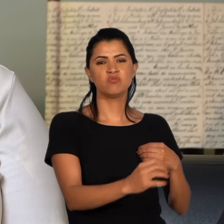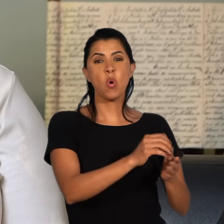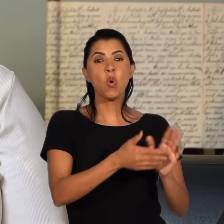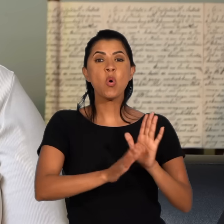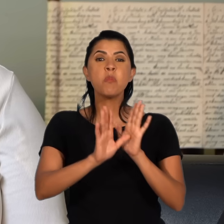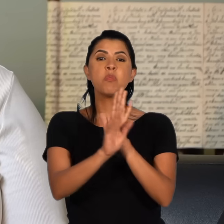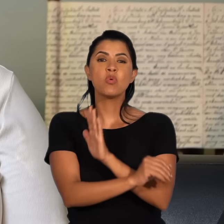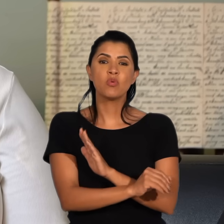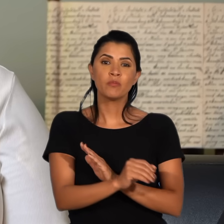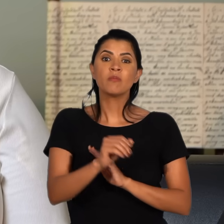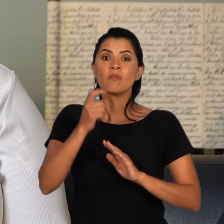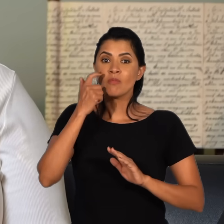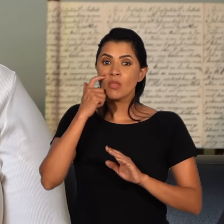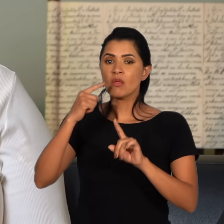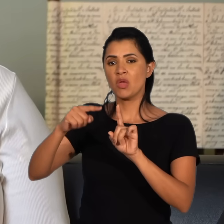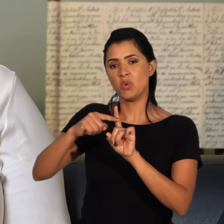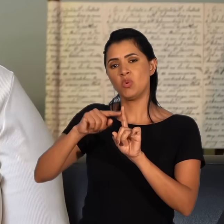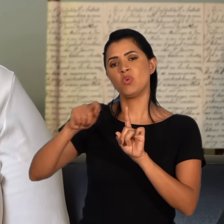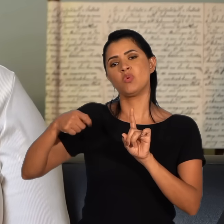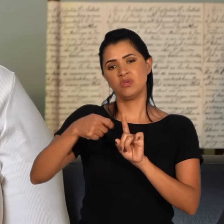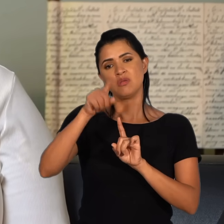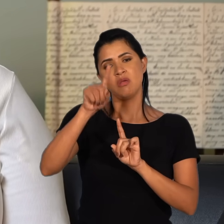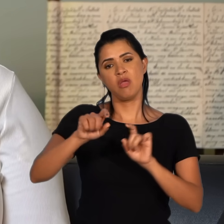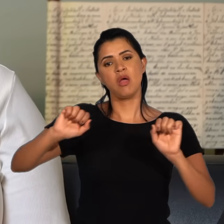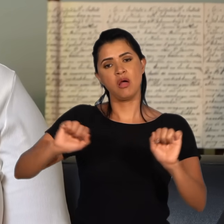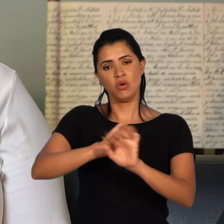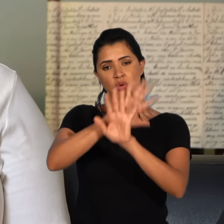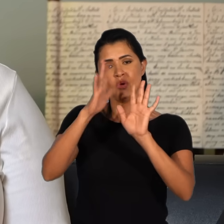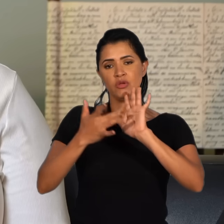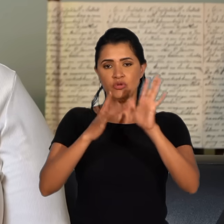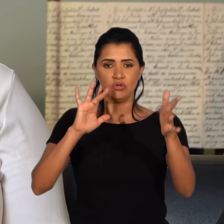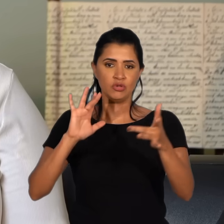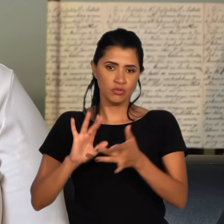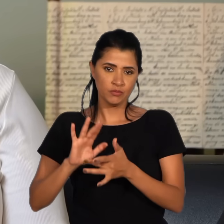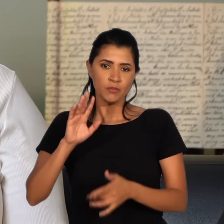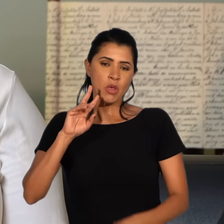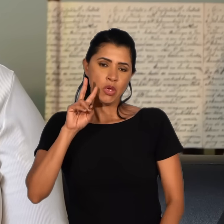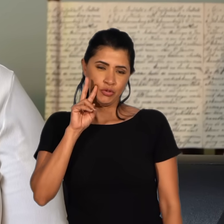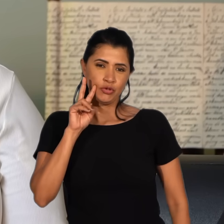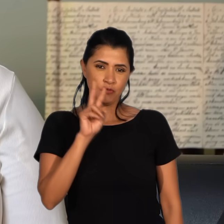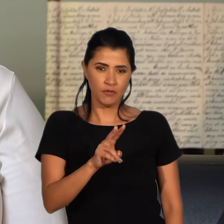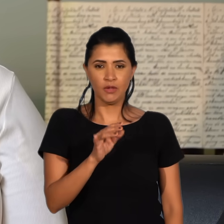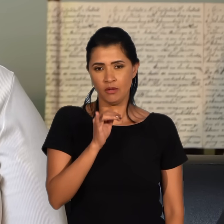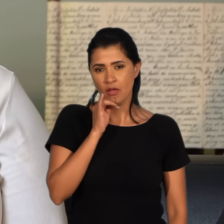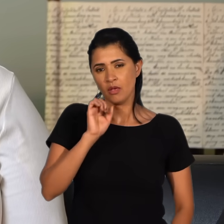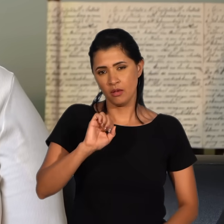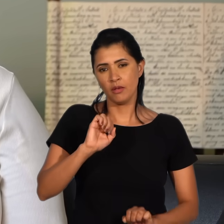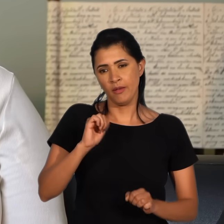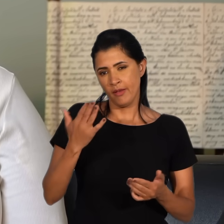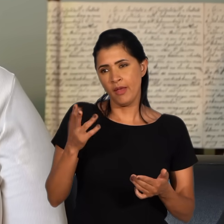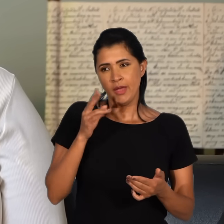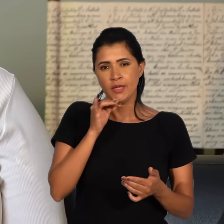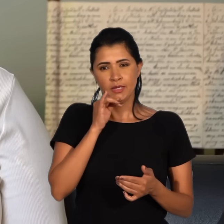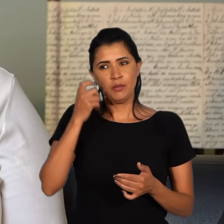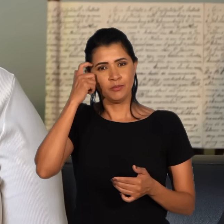a a cruz é a glória de Cristo quando a gente olha claro que a gente medita um